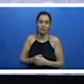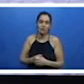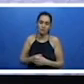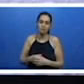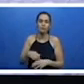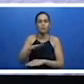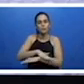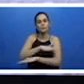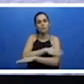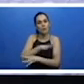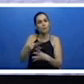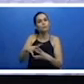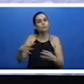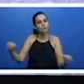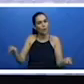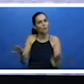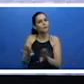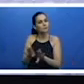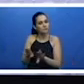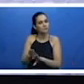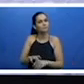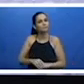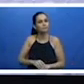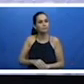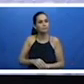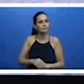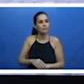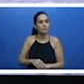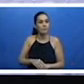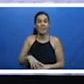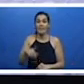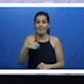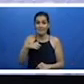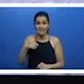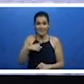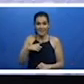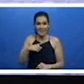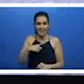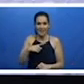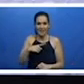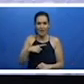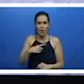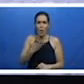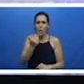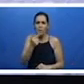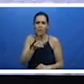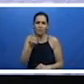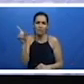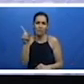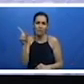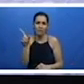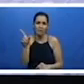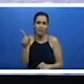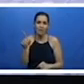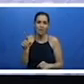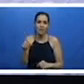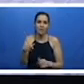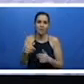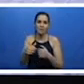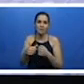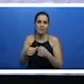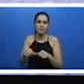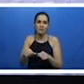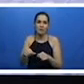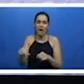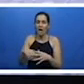ambientes naturais desses animais. Além disso, tem fungos que gostam de temperaturas elevadas que parasitam os anfíbios e pode levar à